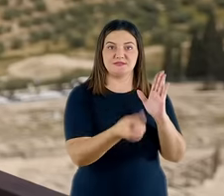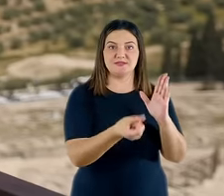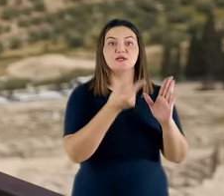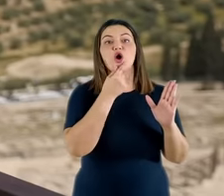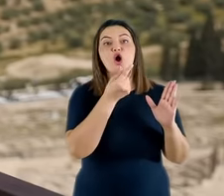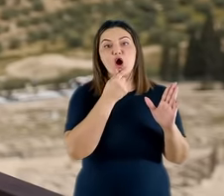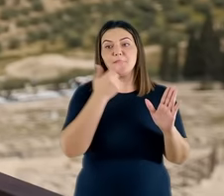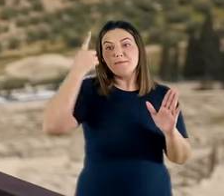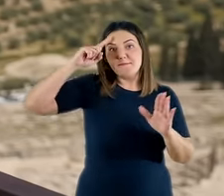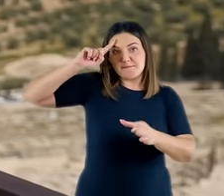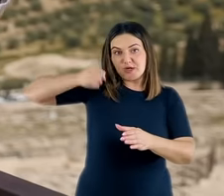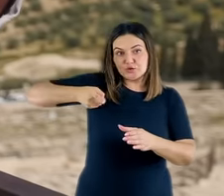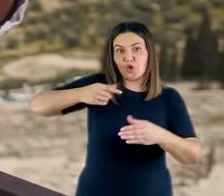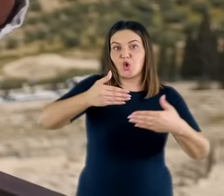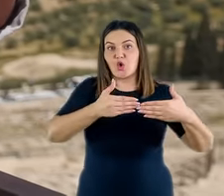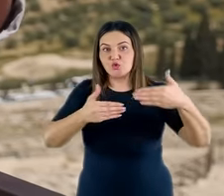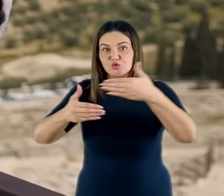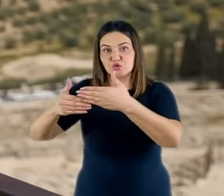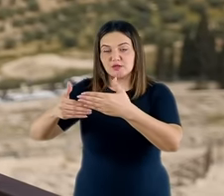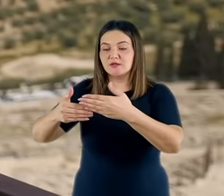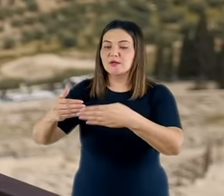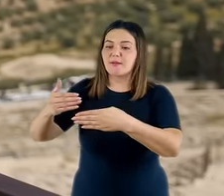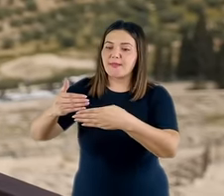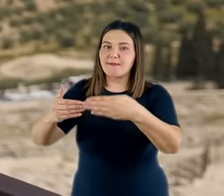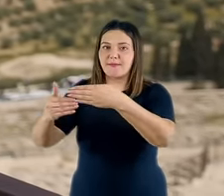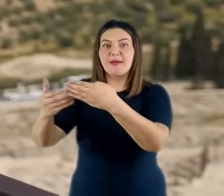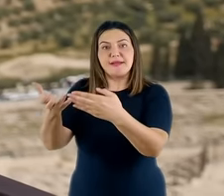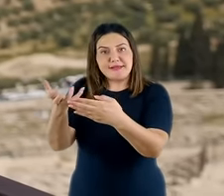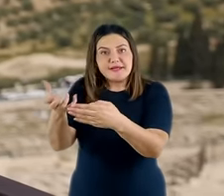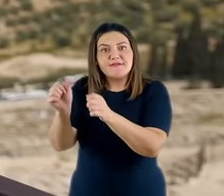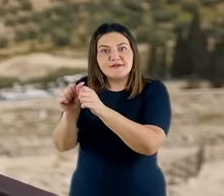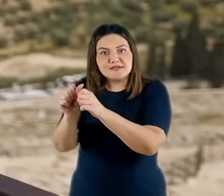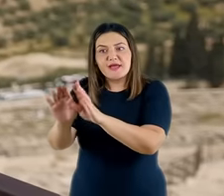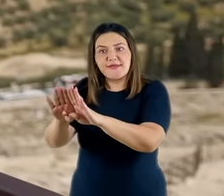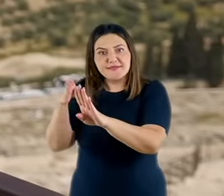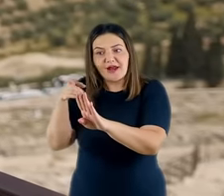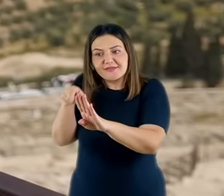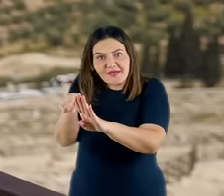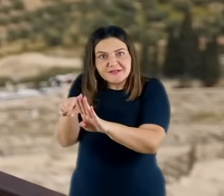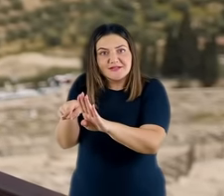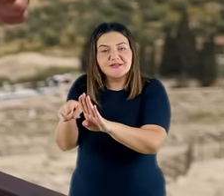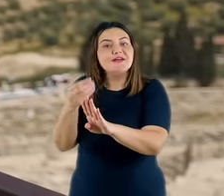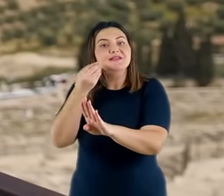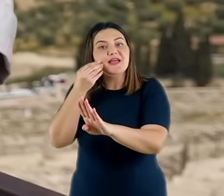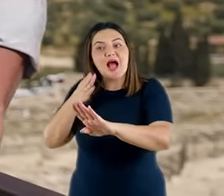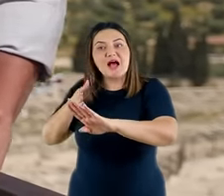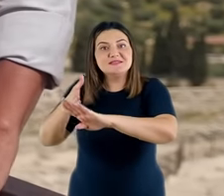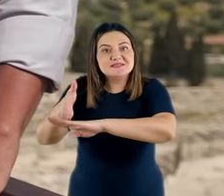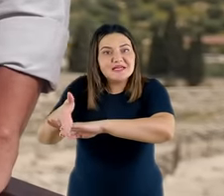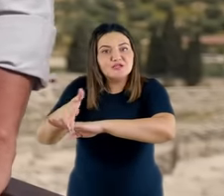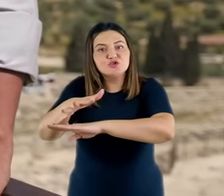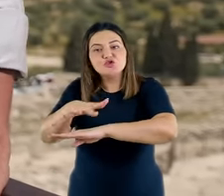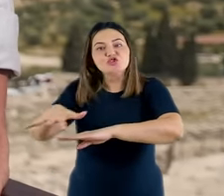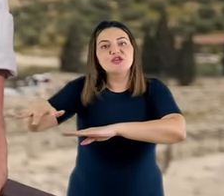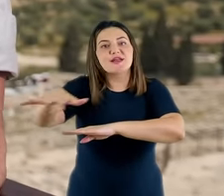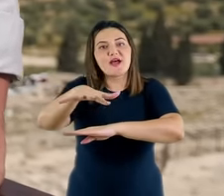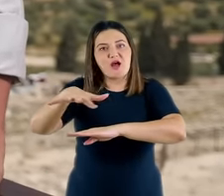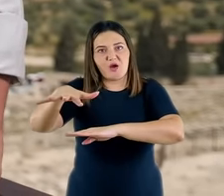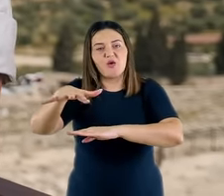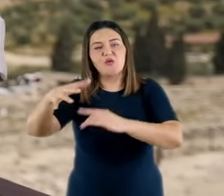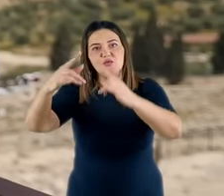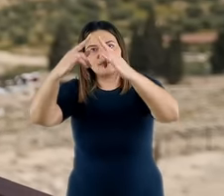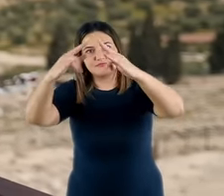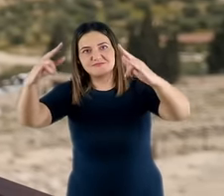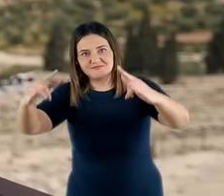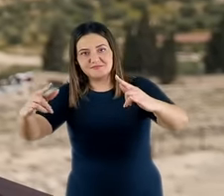Magnífico reconstruiu as novas muralhas por cima, ele queria fazer uma entrada justamente ali para ter acesso à esplanada do